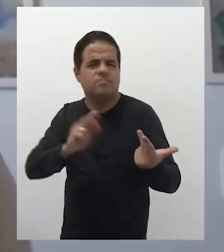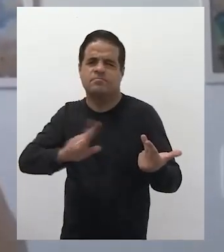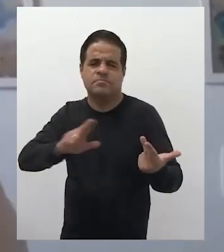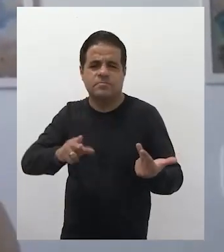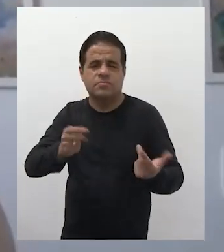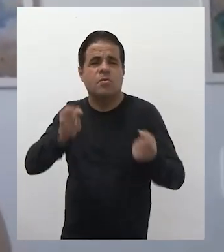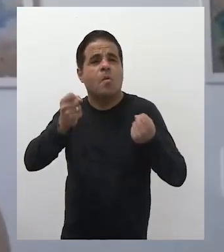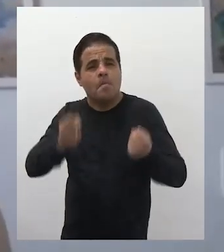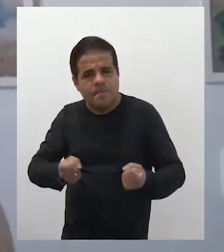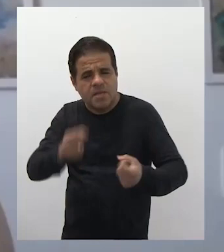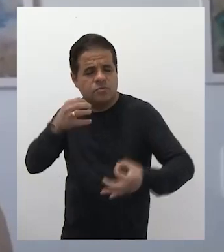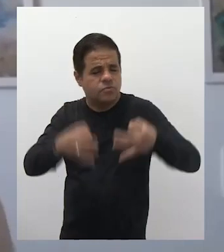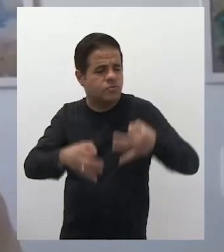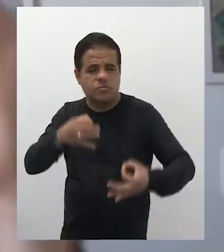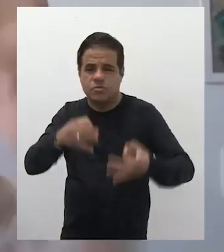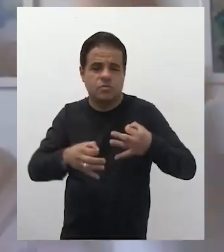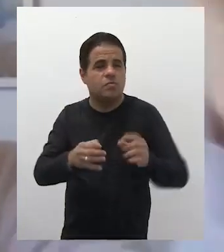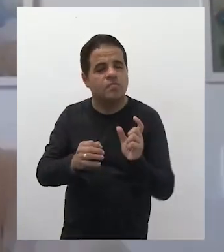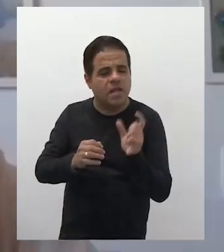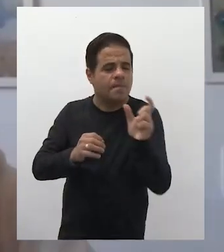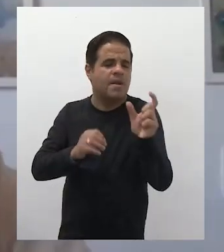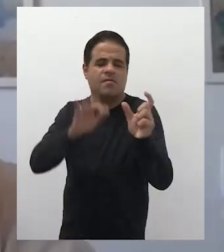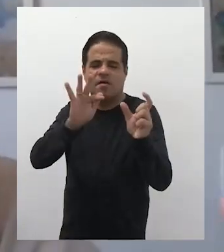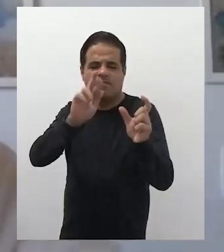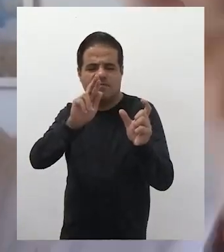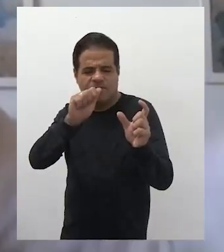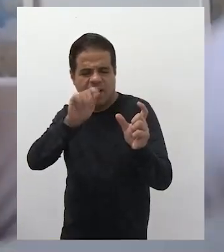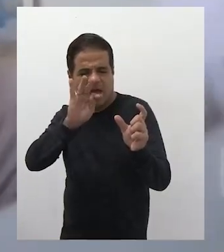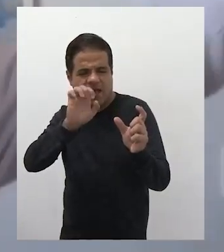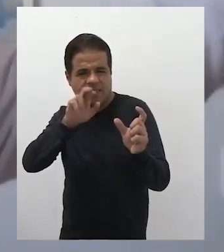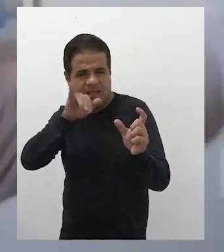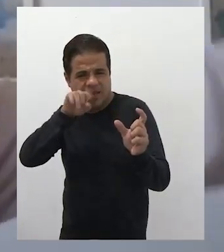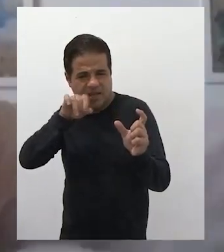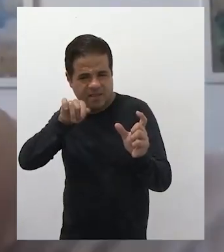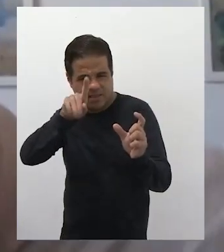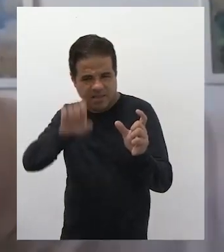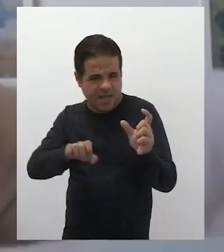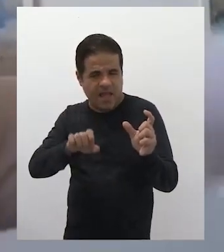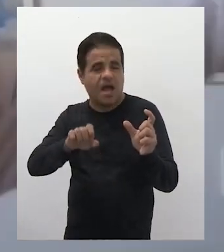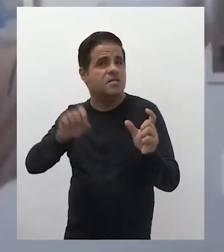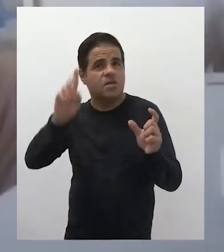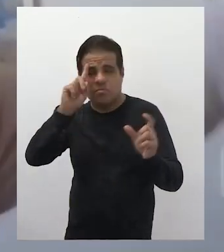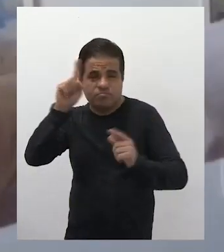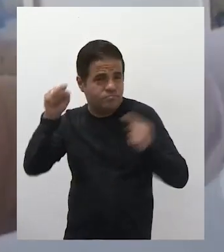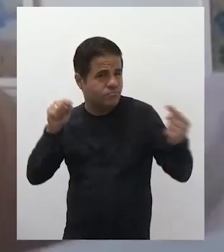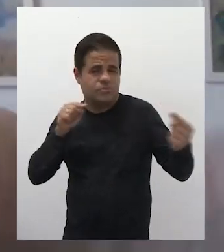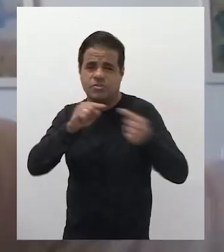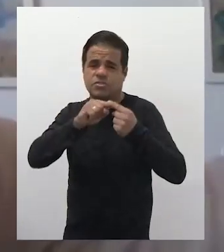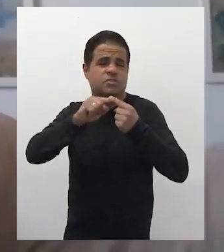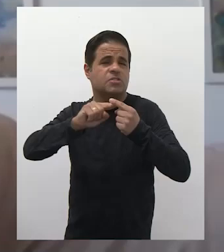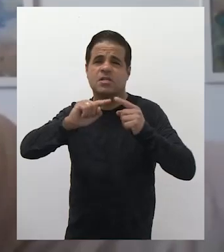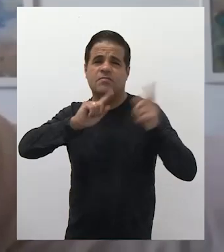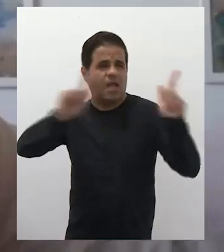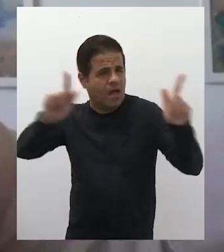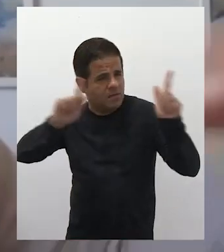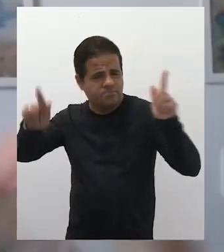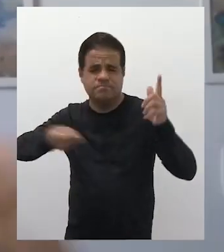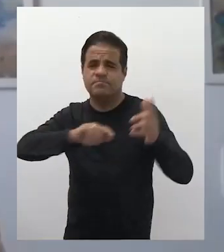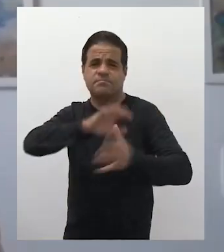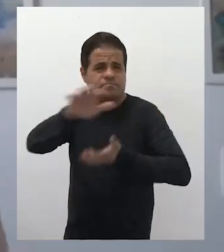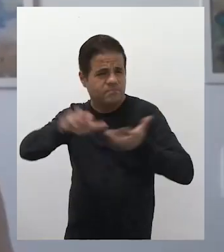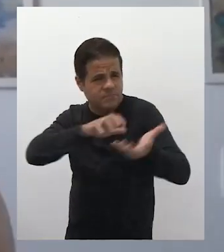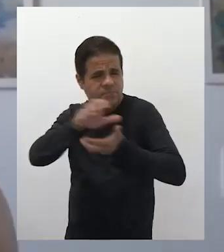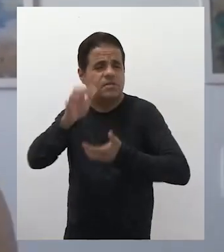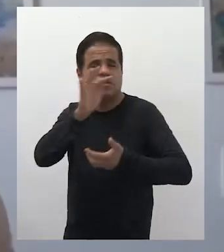peso jurídico não está na palavra fraternidade, que é o mote da Revolução Francesa, assim como a liberdade e a igualdade.